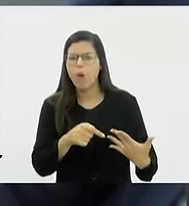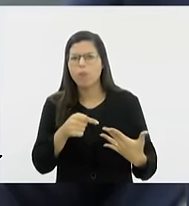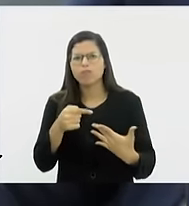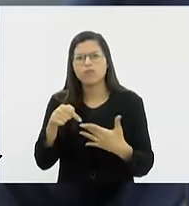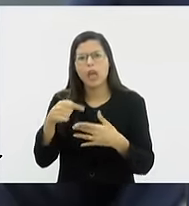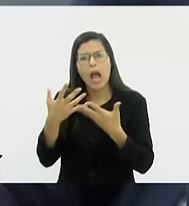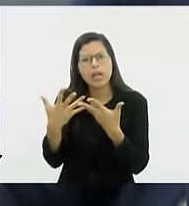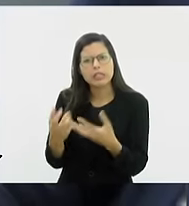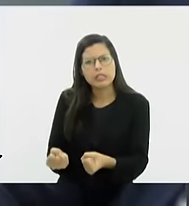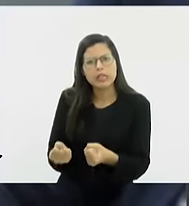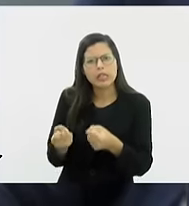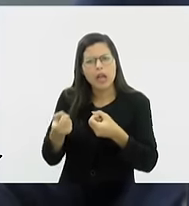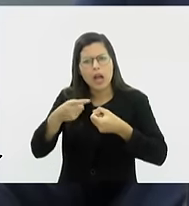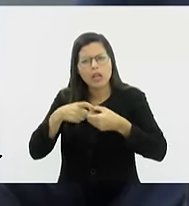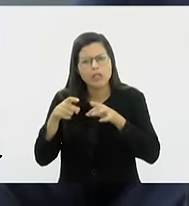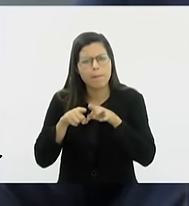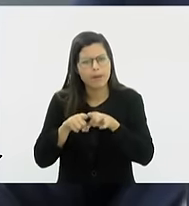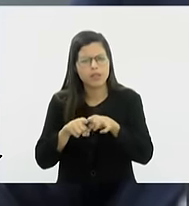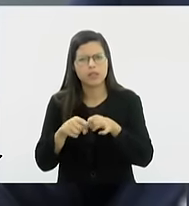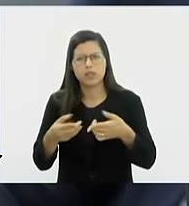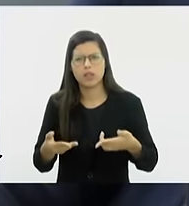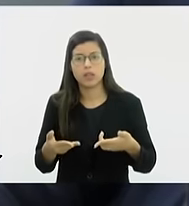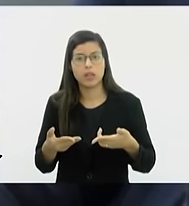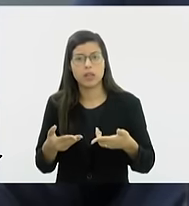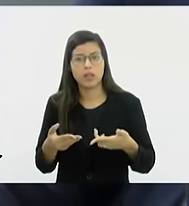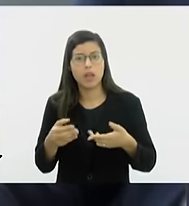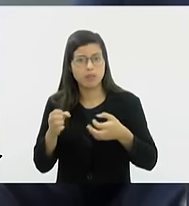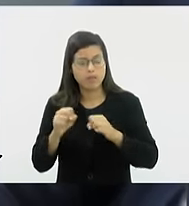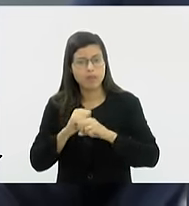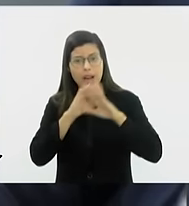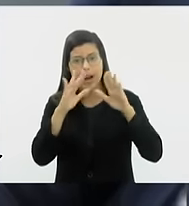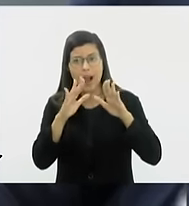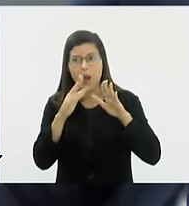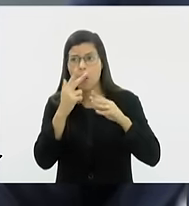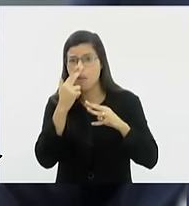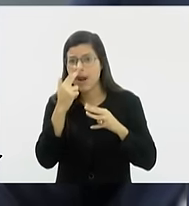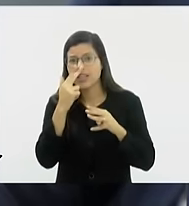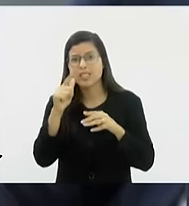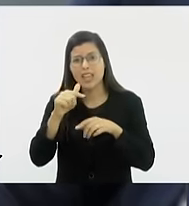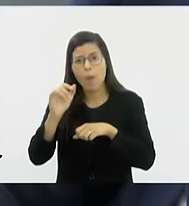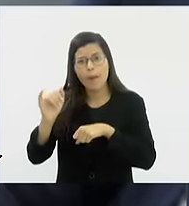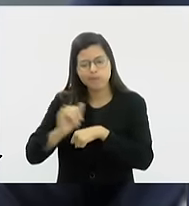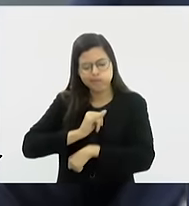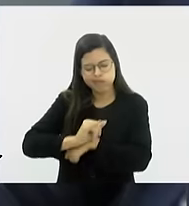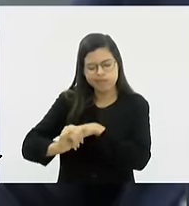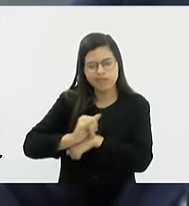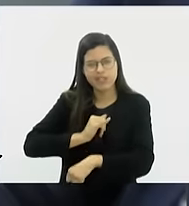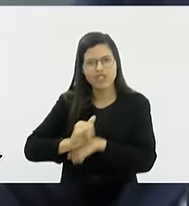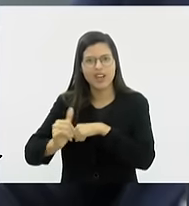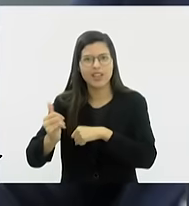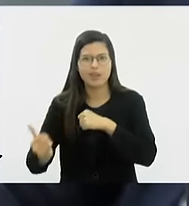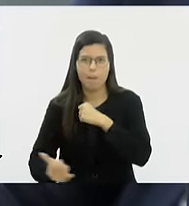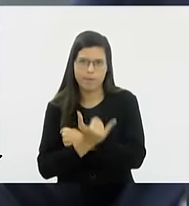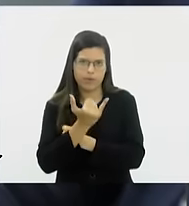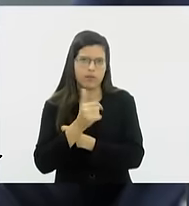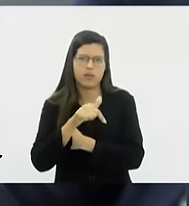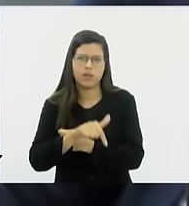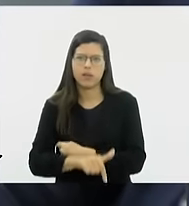desse, que claramente está mascarado, é uma manobra para essa empresa criminosa continuar.